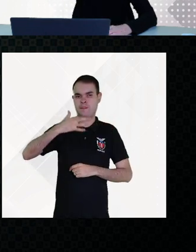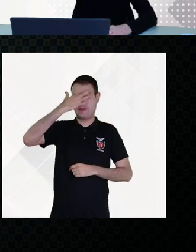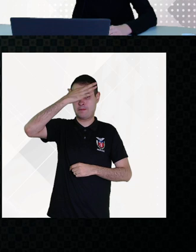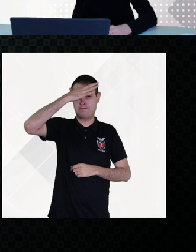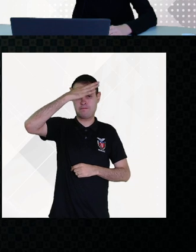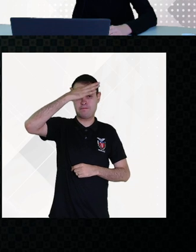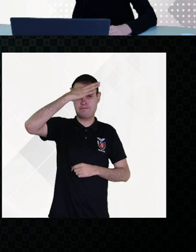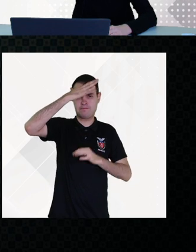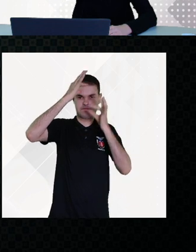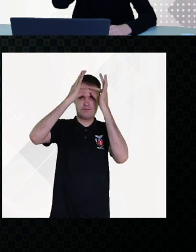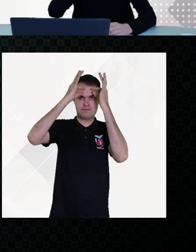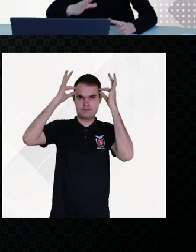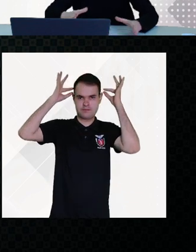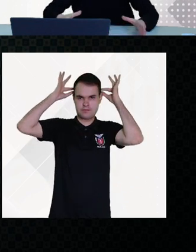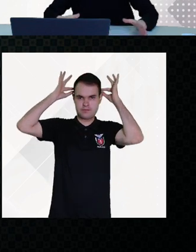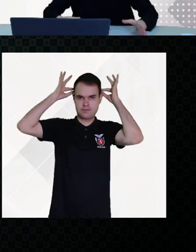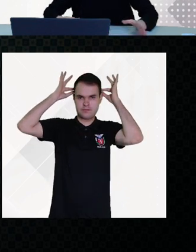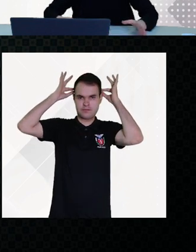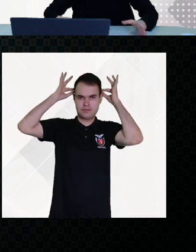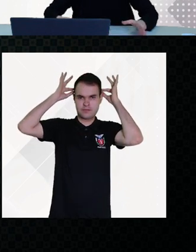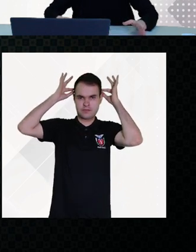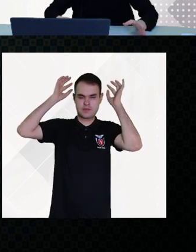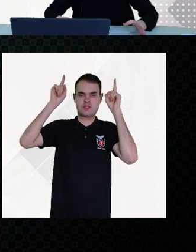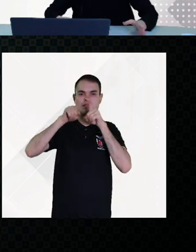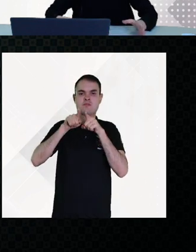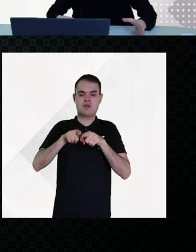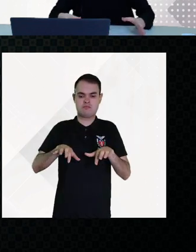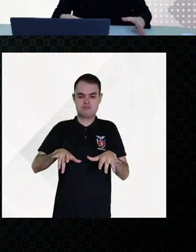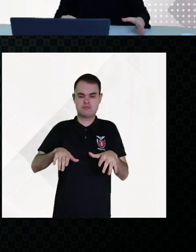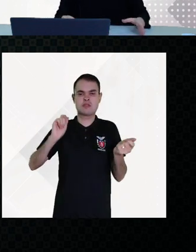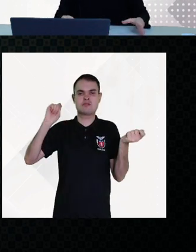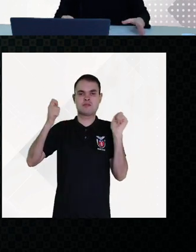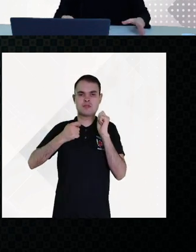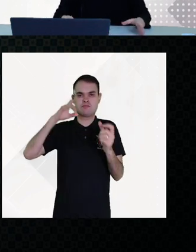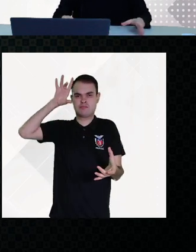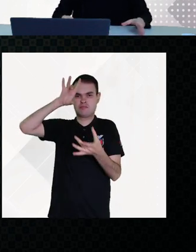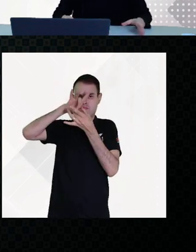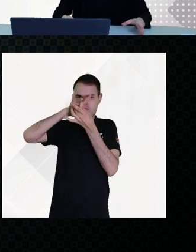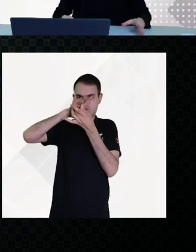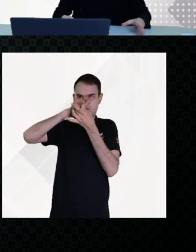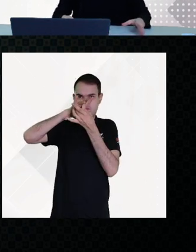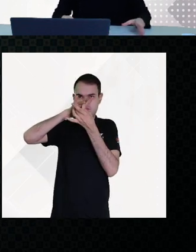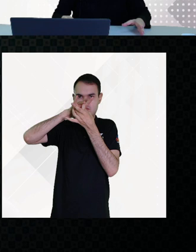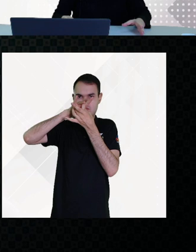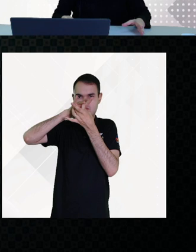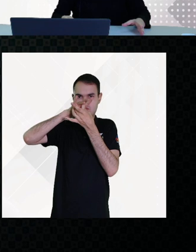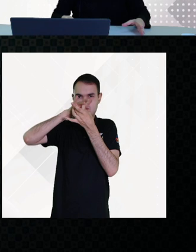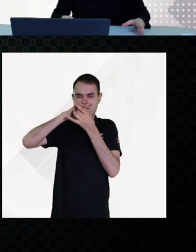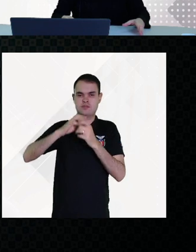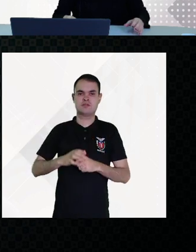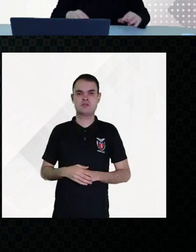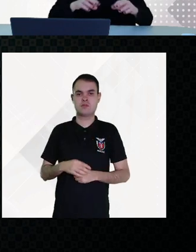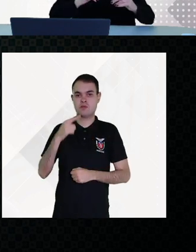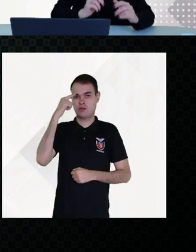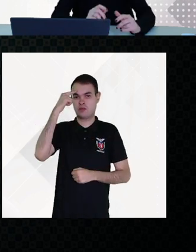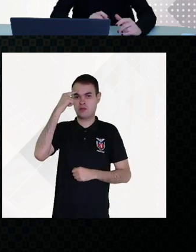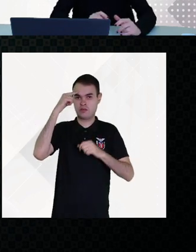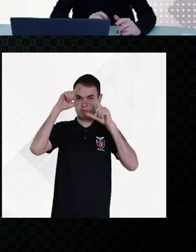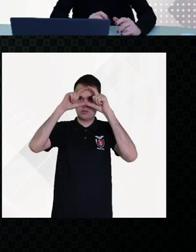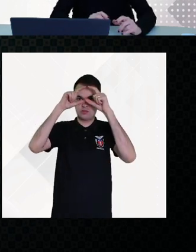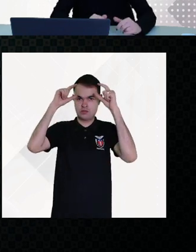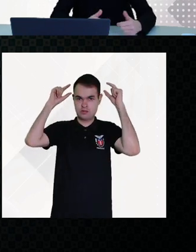aqui na testa, e um teclado adaptado, né? Então, esse estudante, com o movimento da cabeça, ele